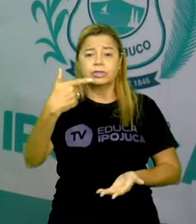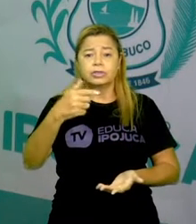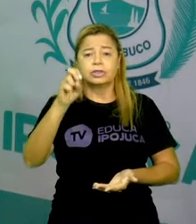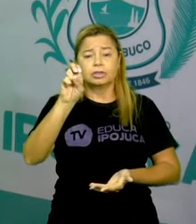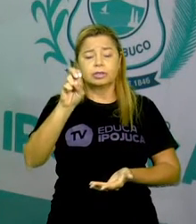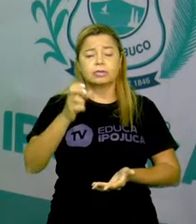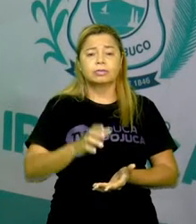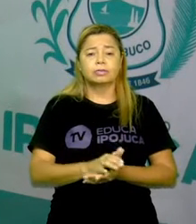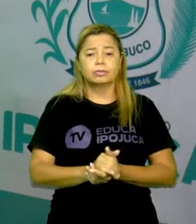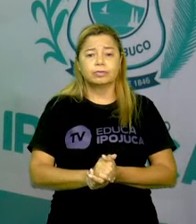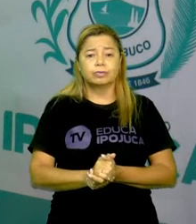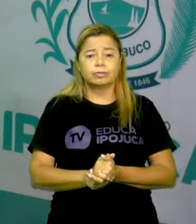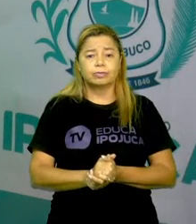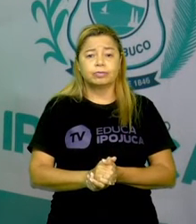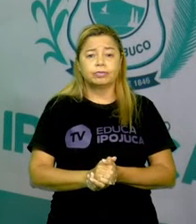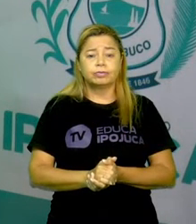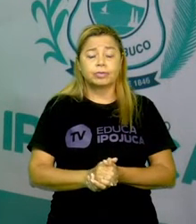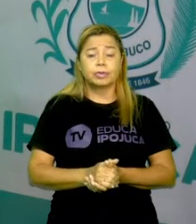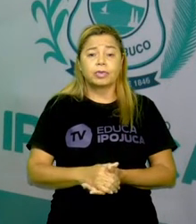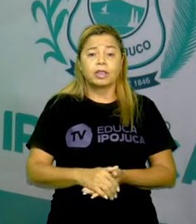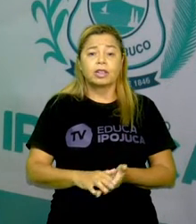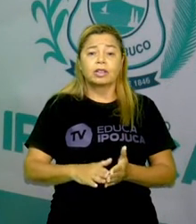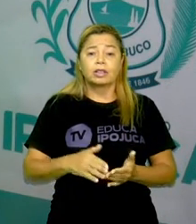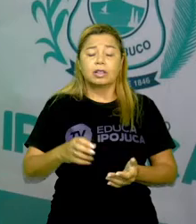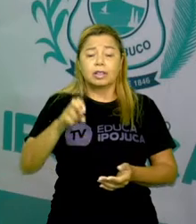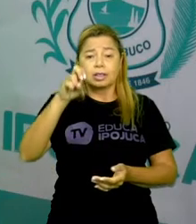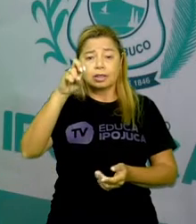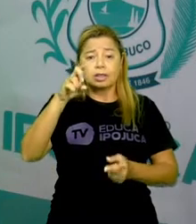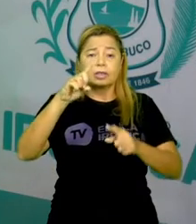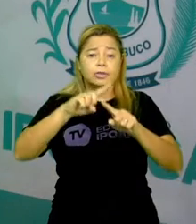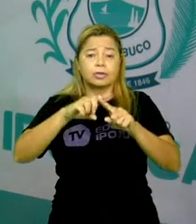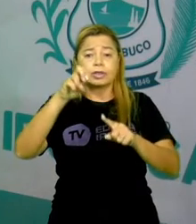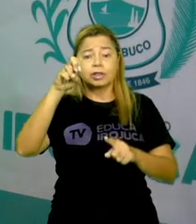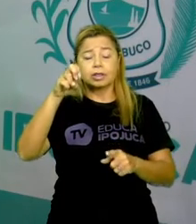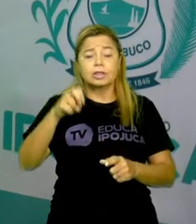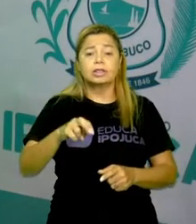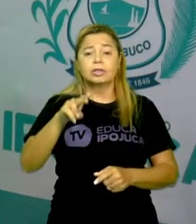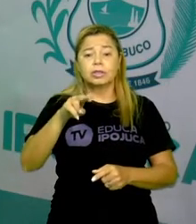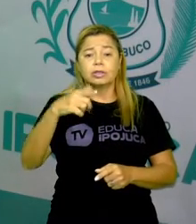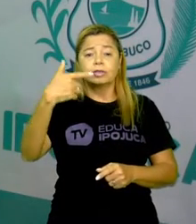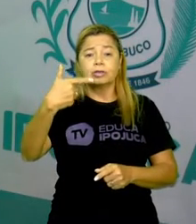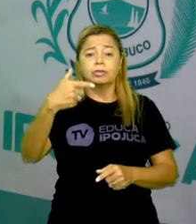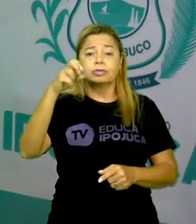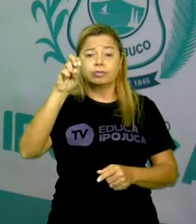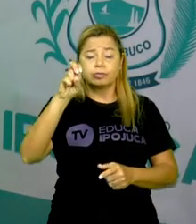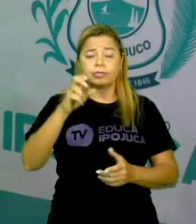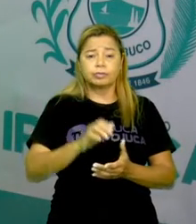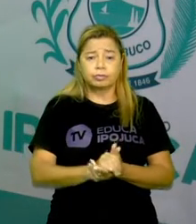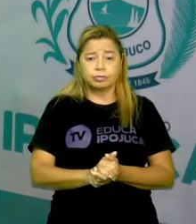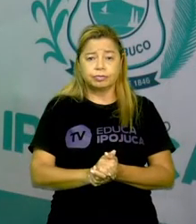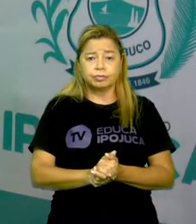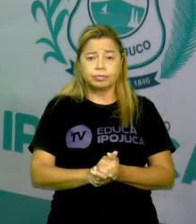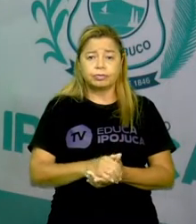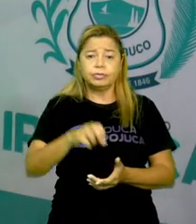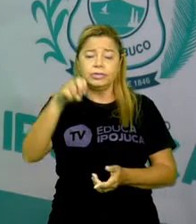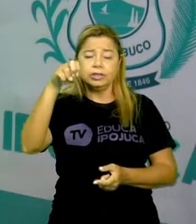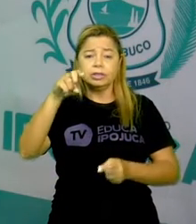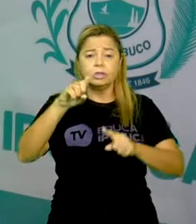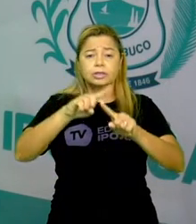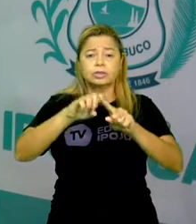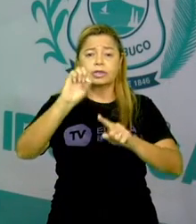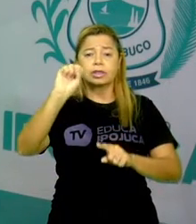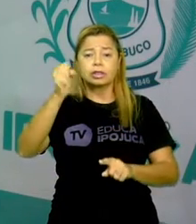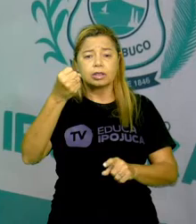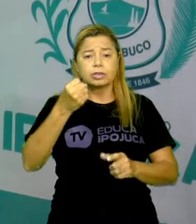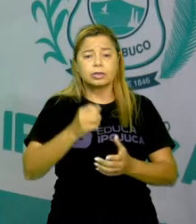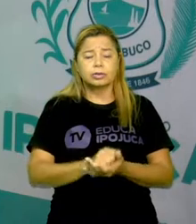dar 25. Então, 5 vezes 5 vai dar 25. Pensa agora comigo, 5 vezes 8, por exemplo, é